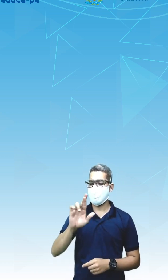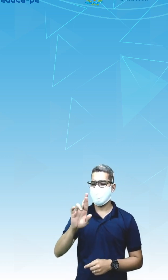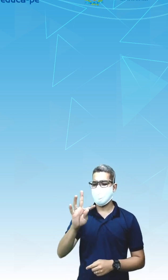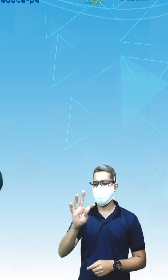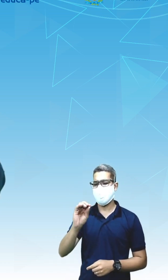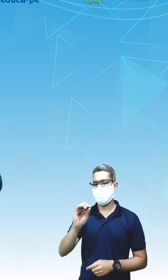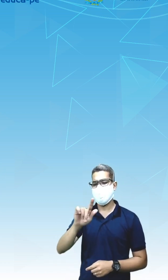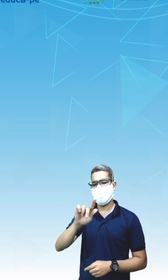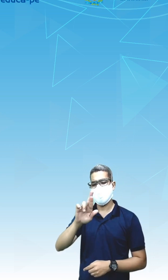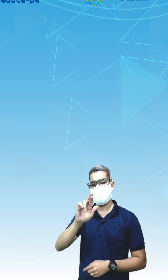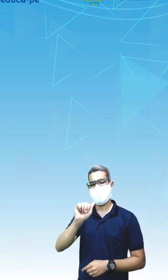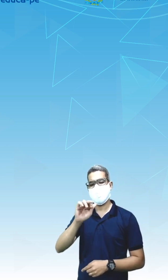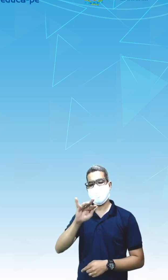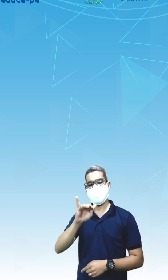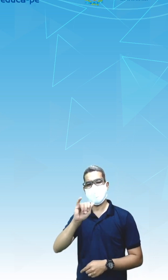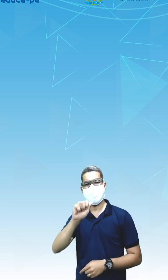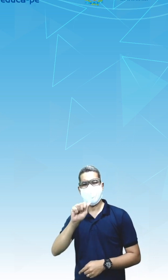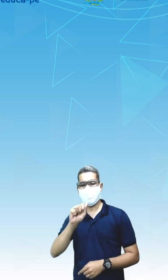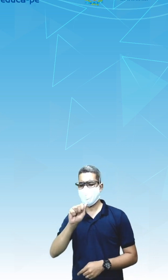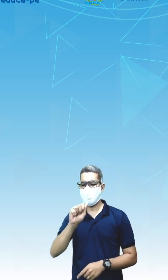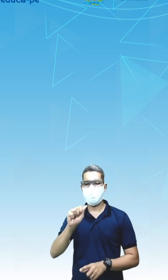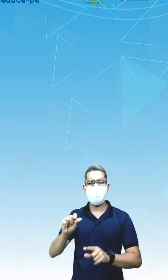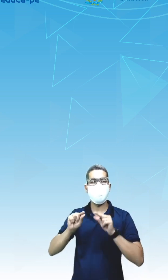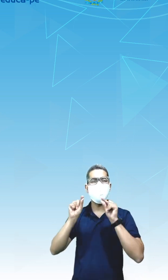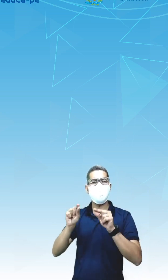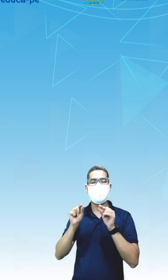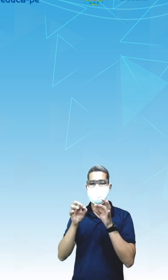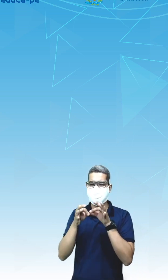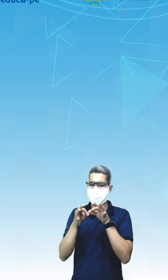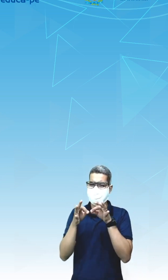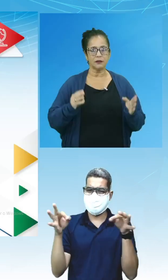Cartografia. Eita, nome grande, professora.